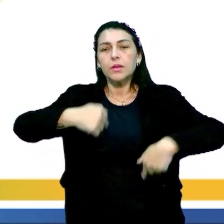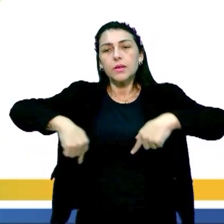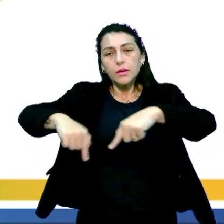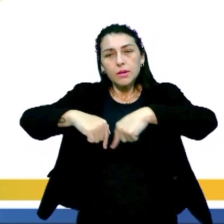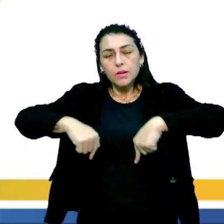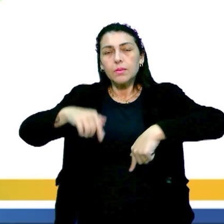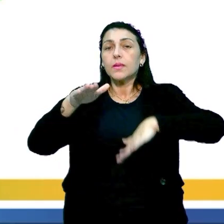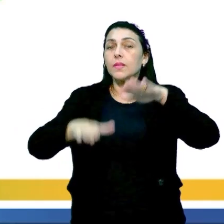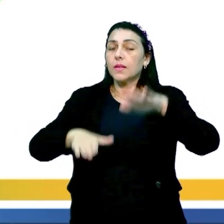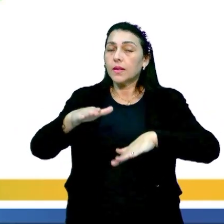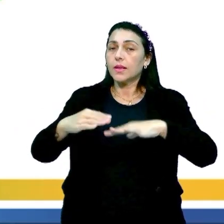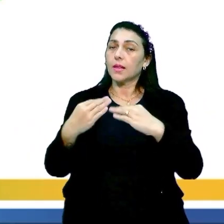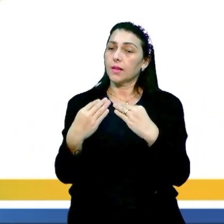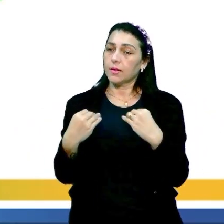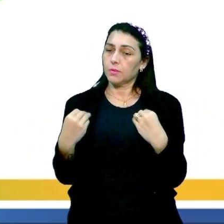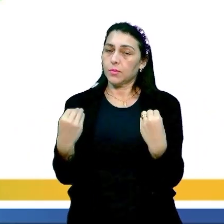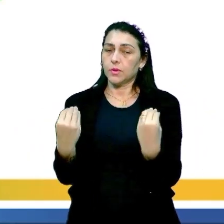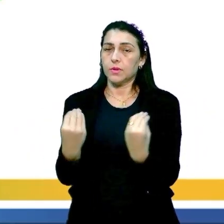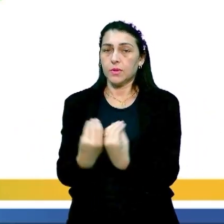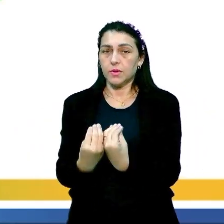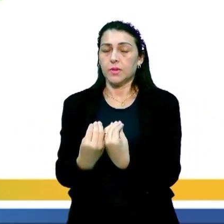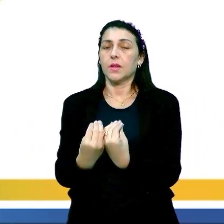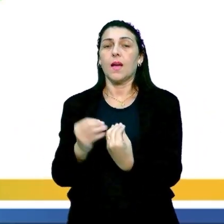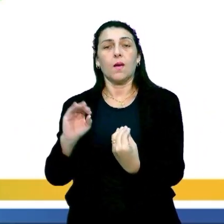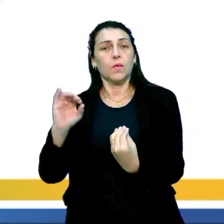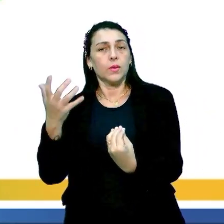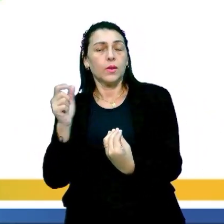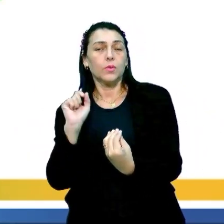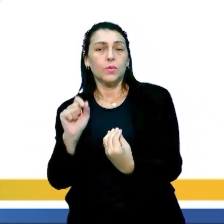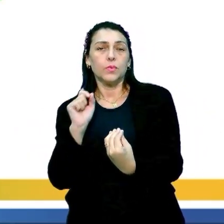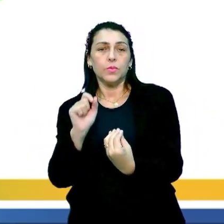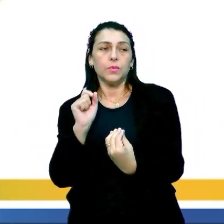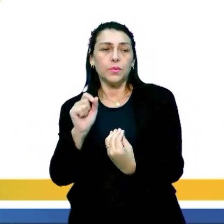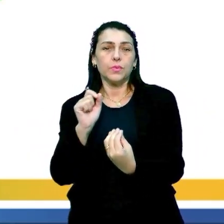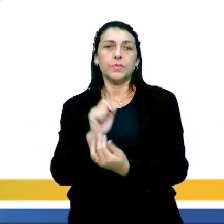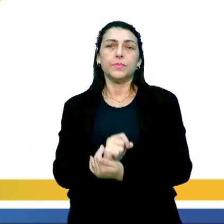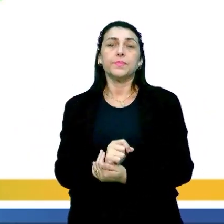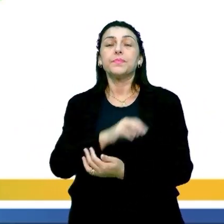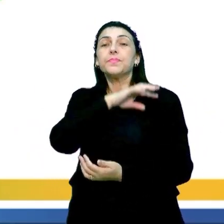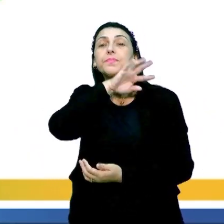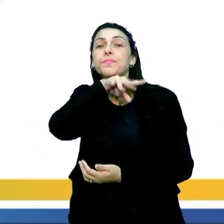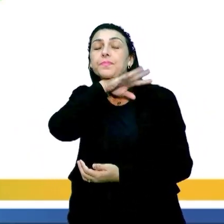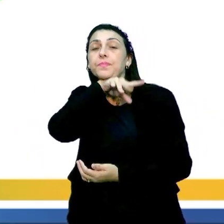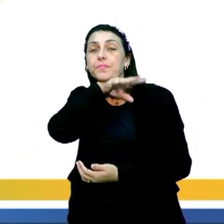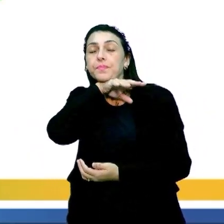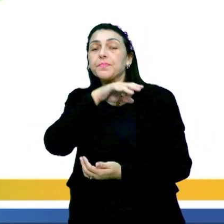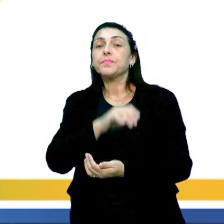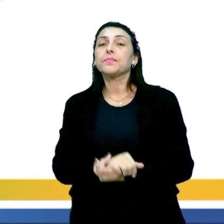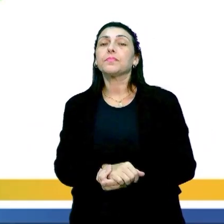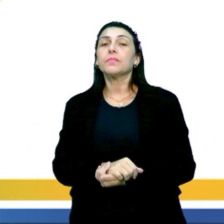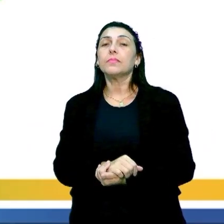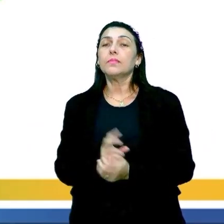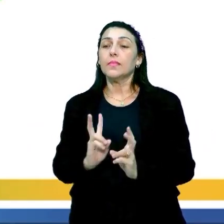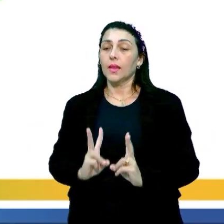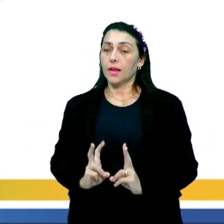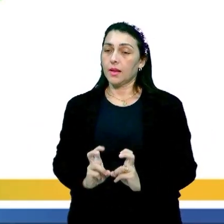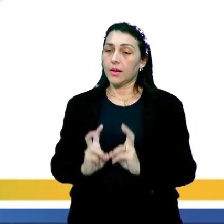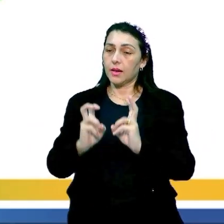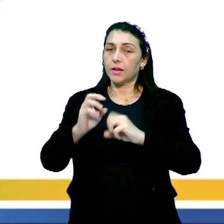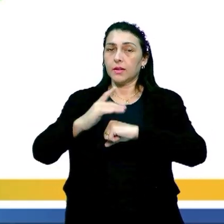Às vezes essa substância química, ela provoca, nos animais, provoca até